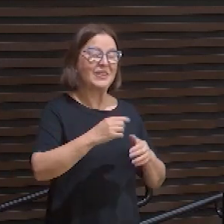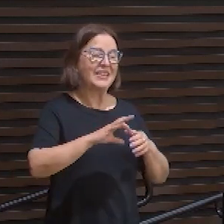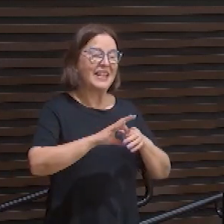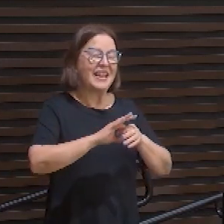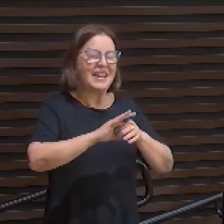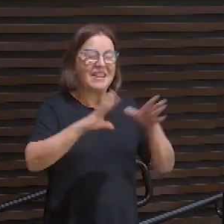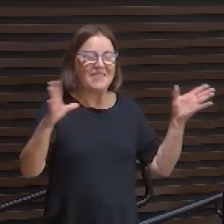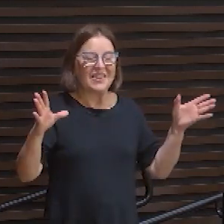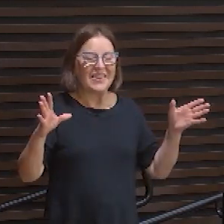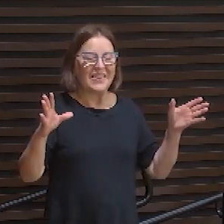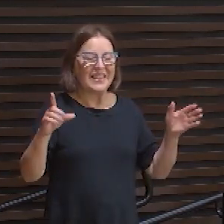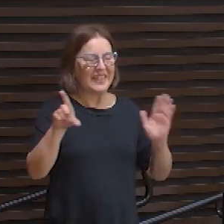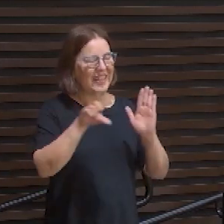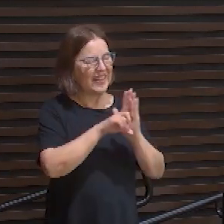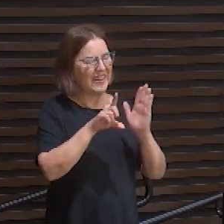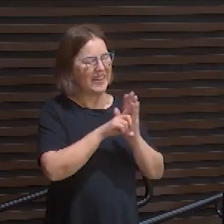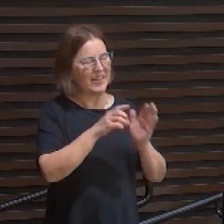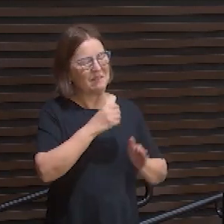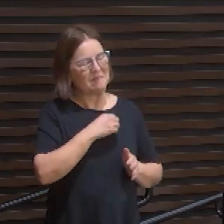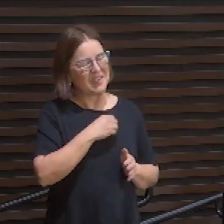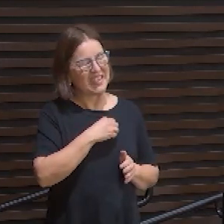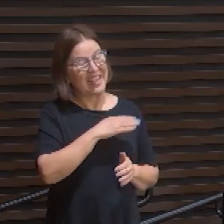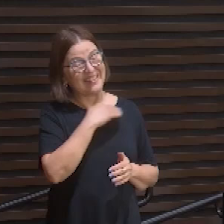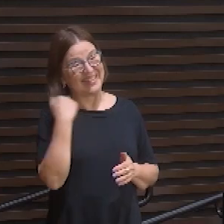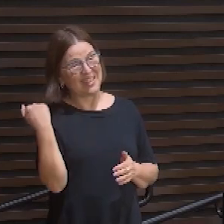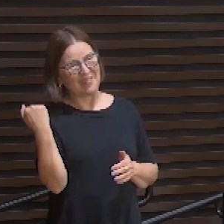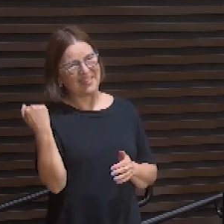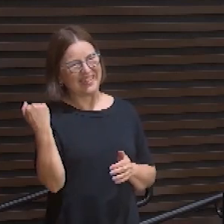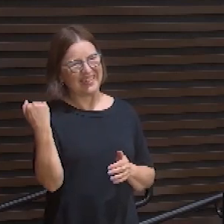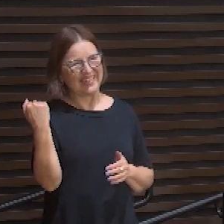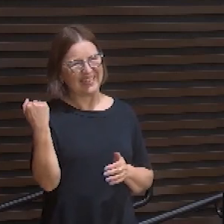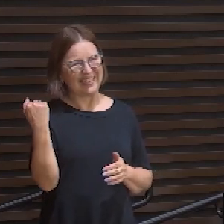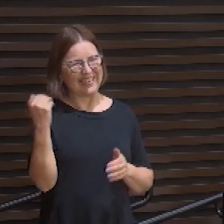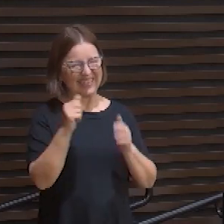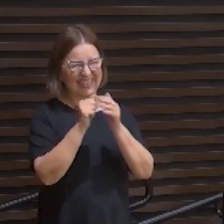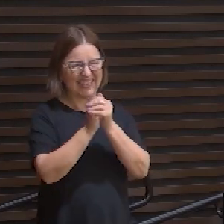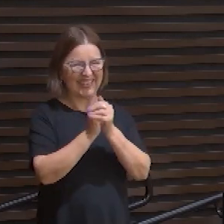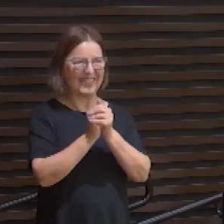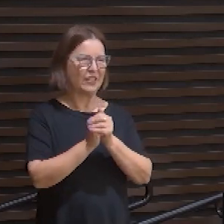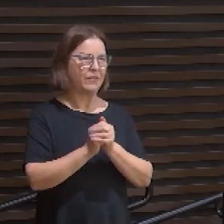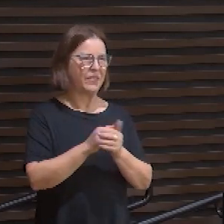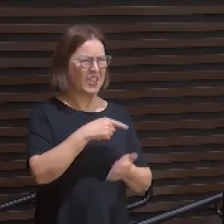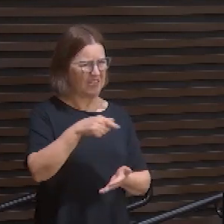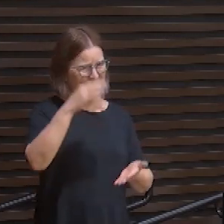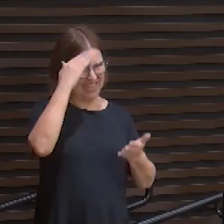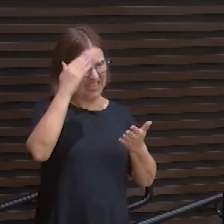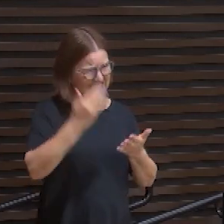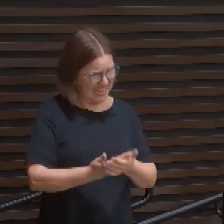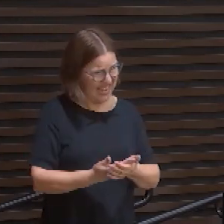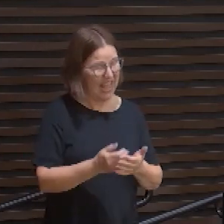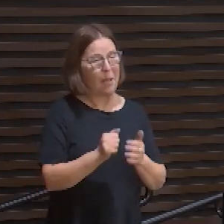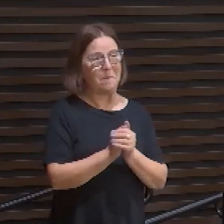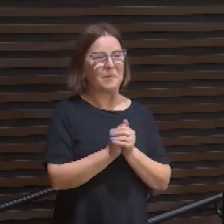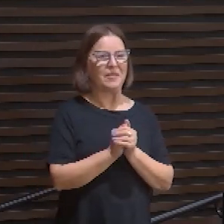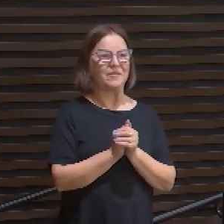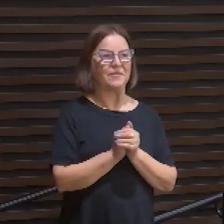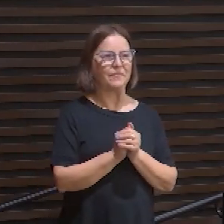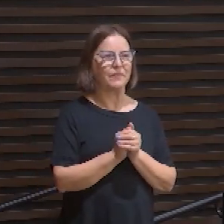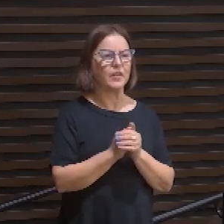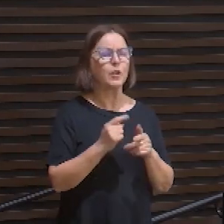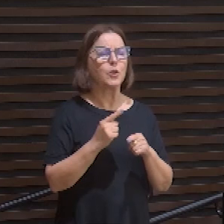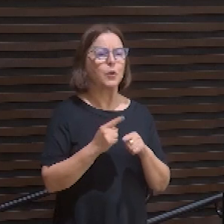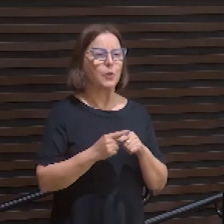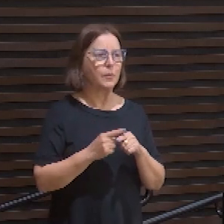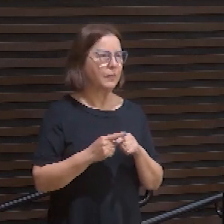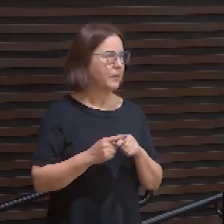livrou da lei do pecado e da morte. Você crê nisso, querido? Por que você